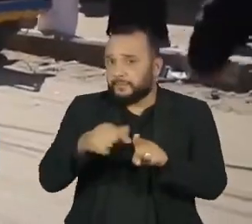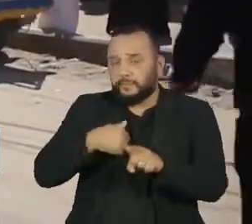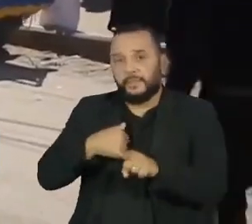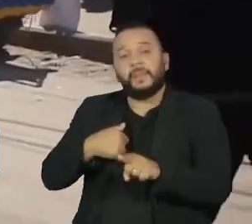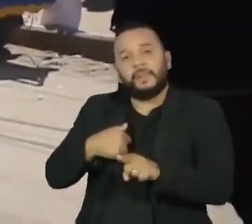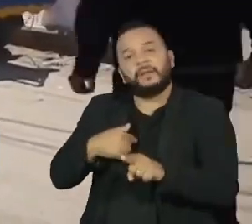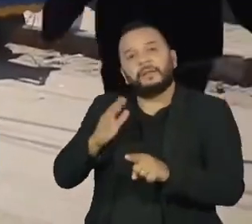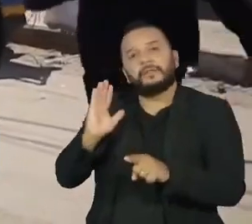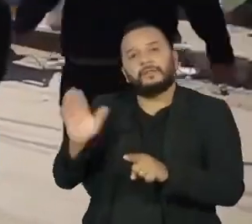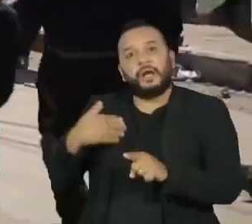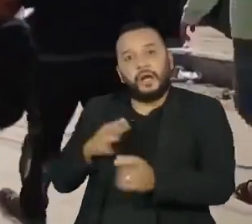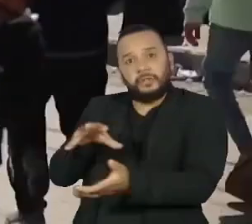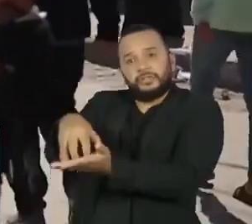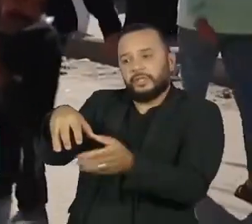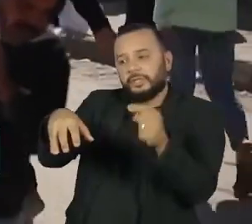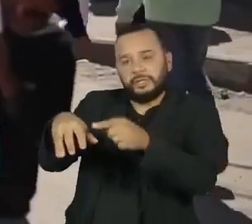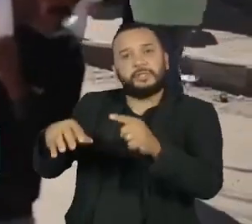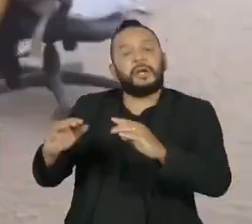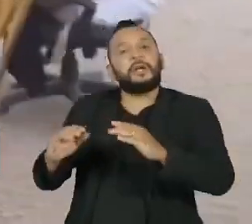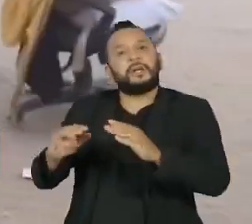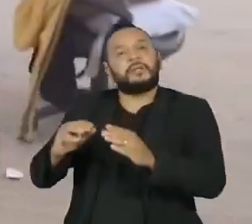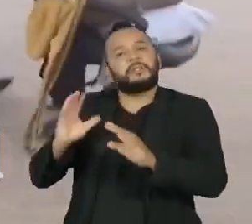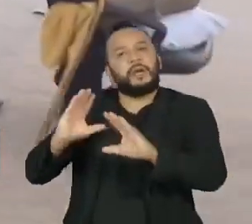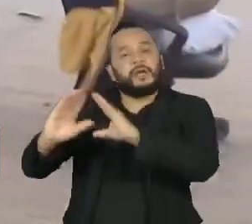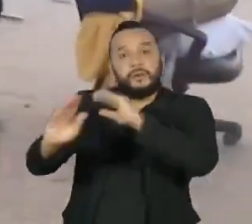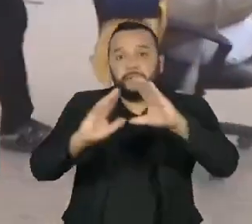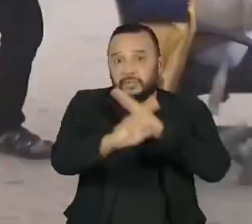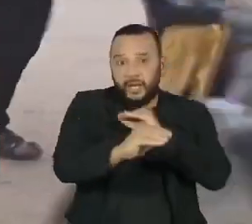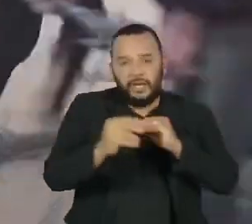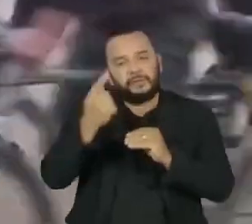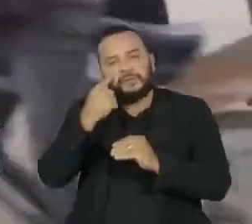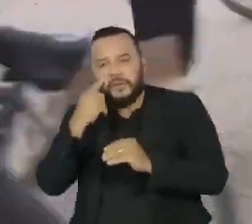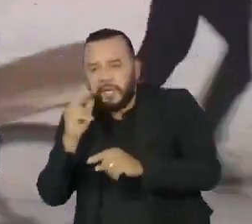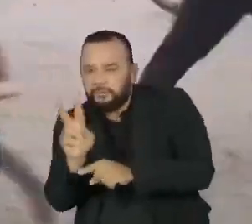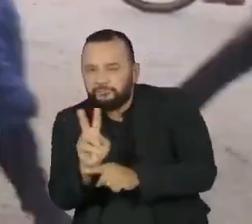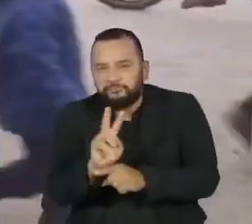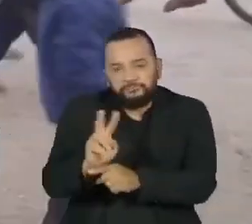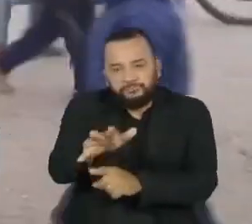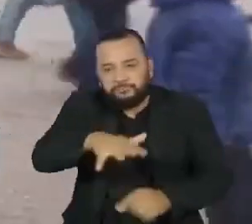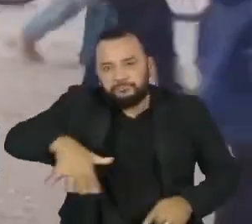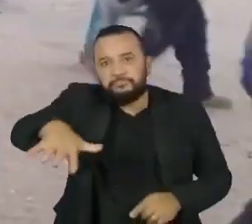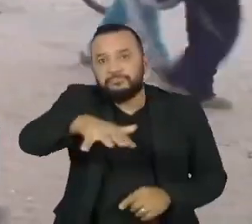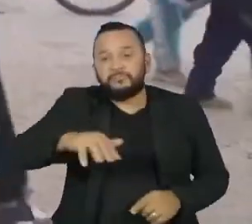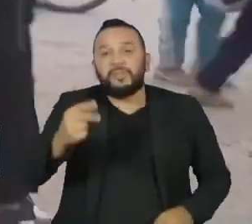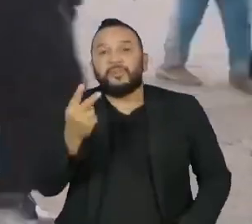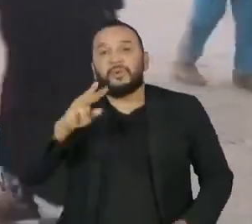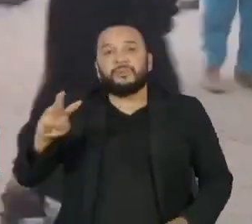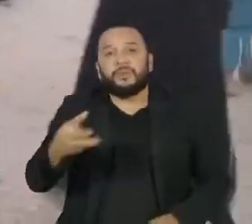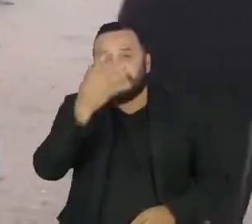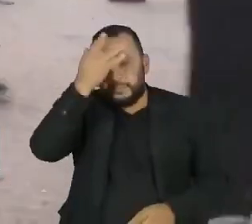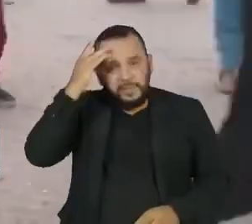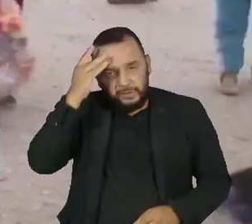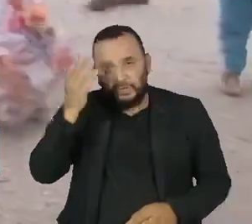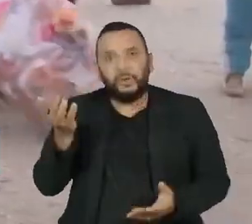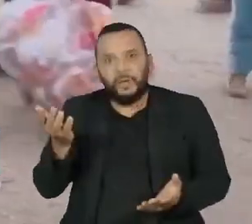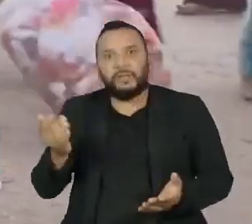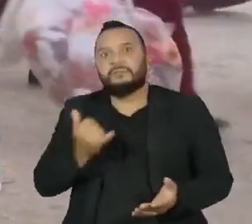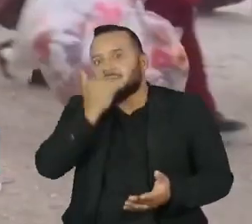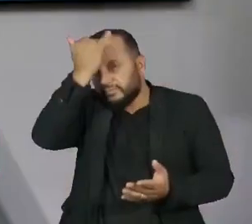refugiados para que reavaliem a situação ele argumentou que 2 milhões de pessoas não podem pagar pelo erro de meia